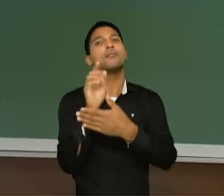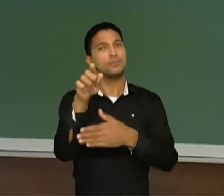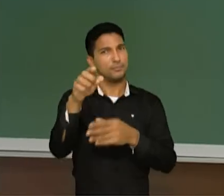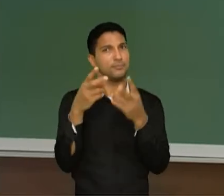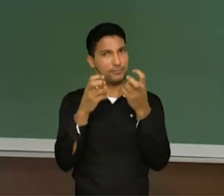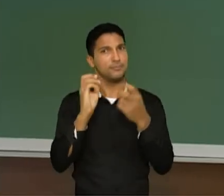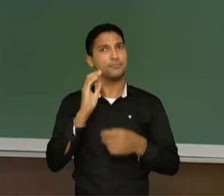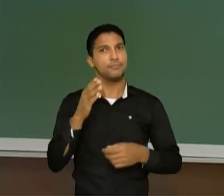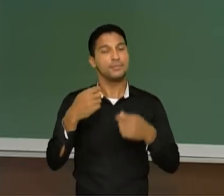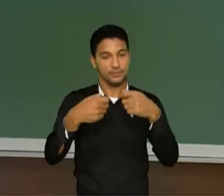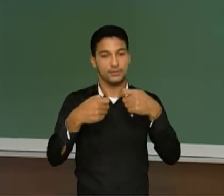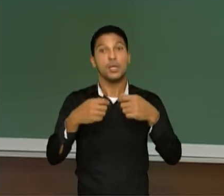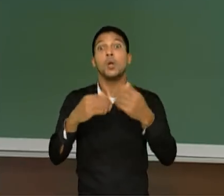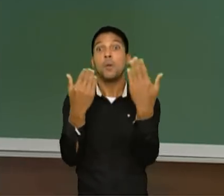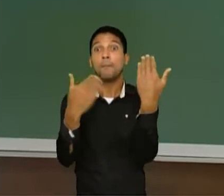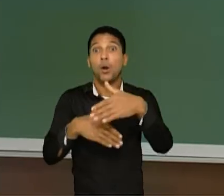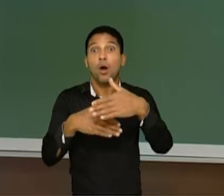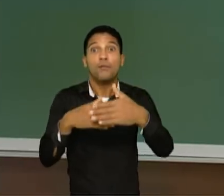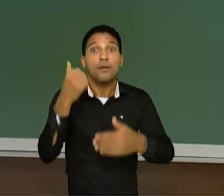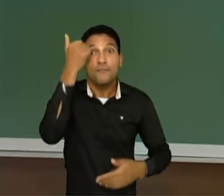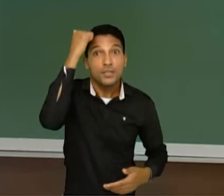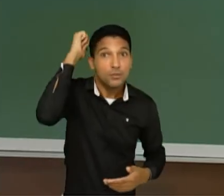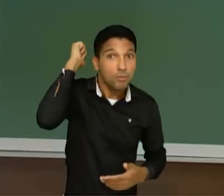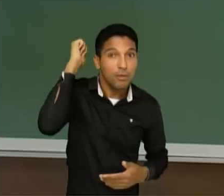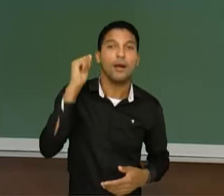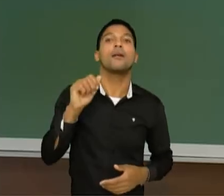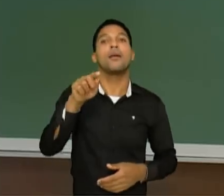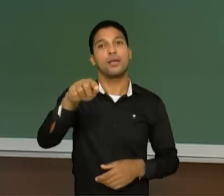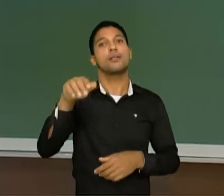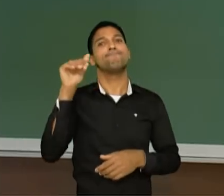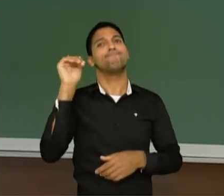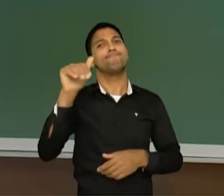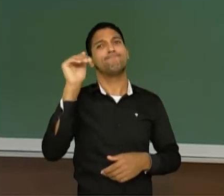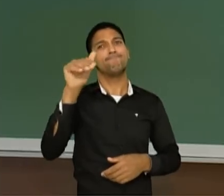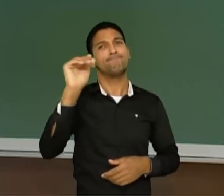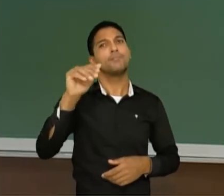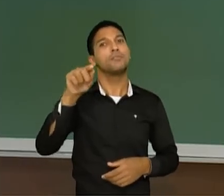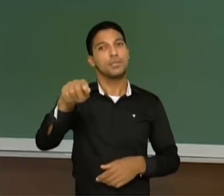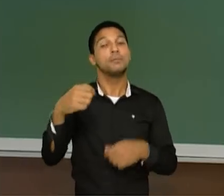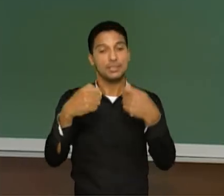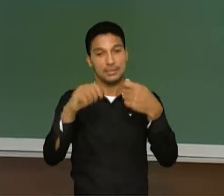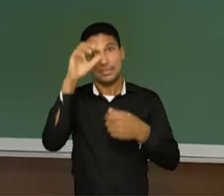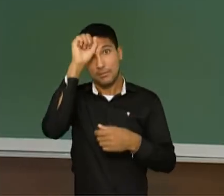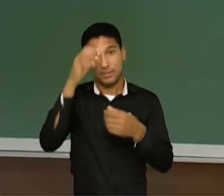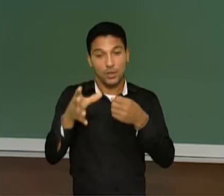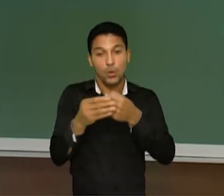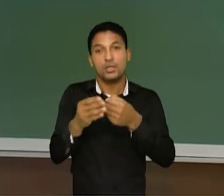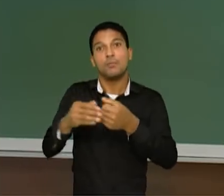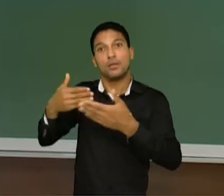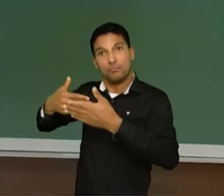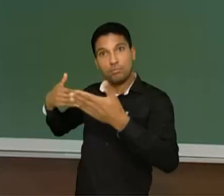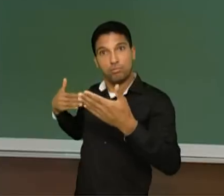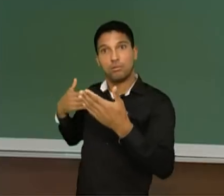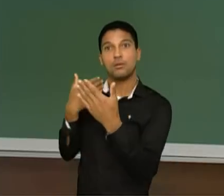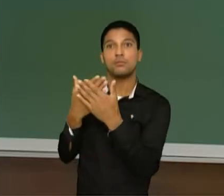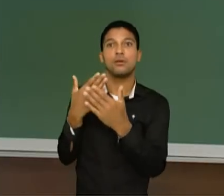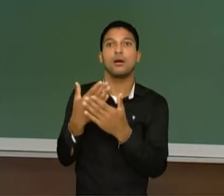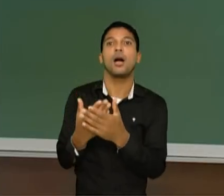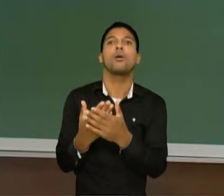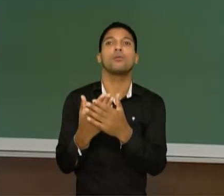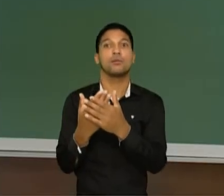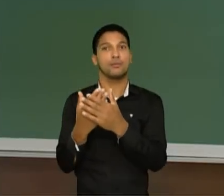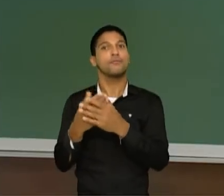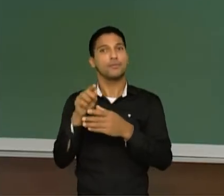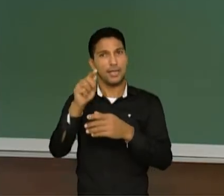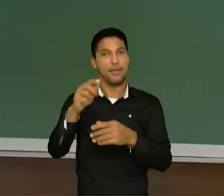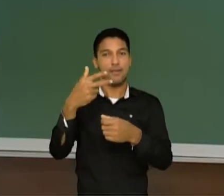né? E uma prova de vestibular vai cobrar de vocês todos esses conhecimentos que nós vemos ao longo dessas aulas que a gente vem gravando para